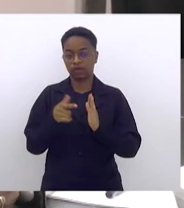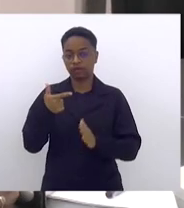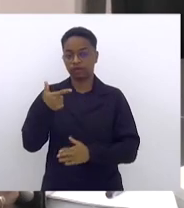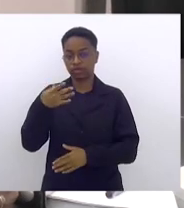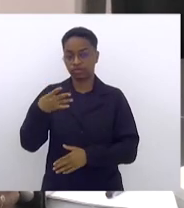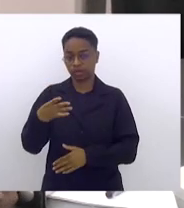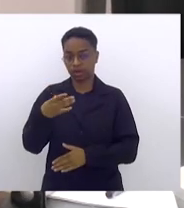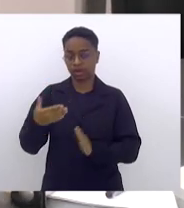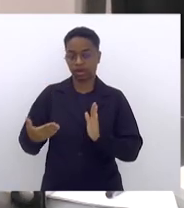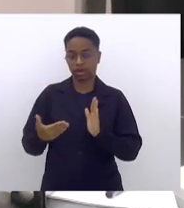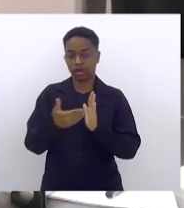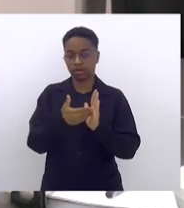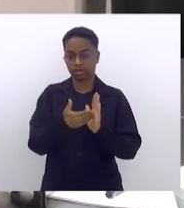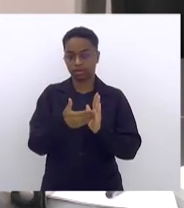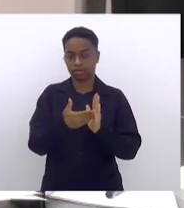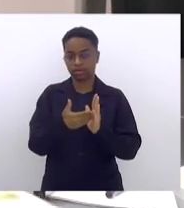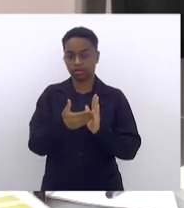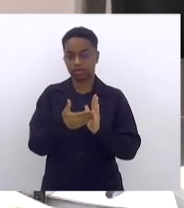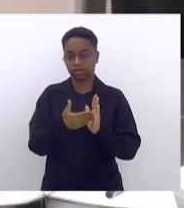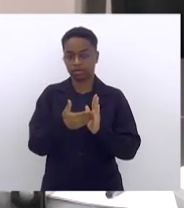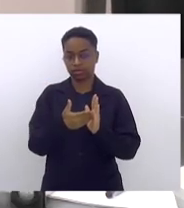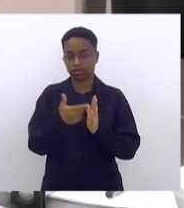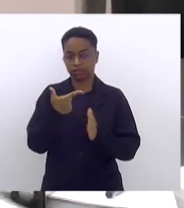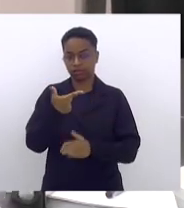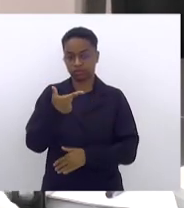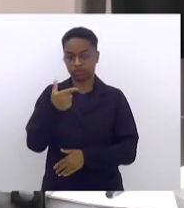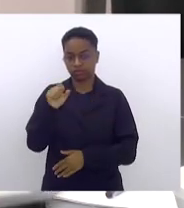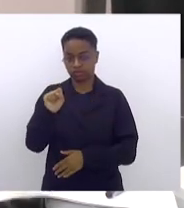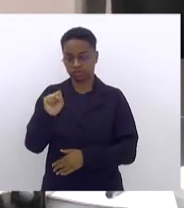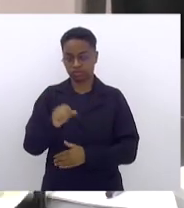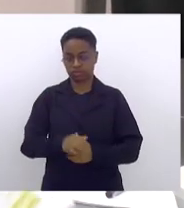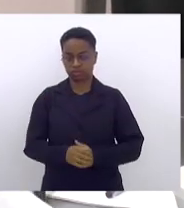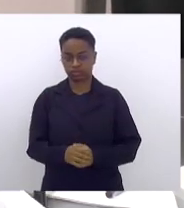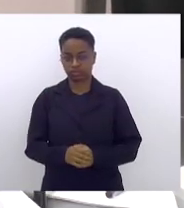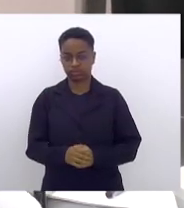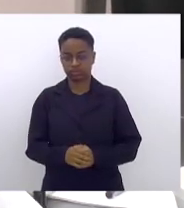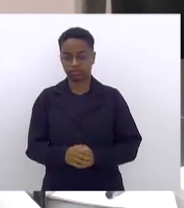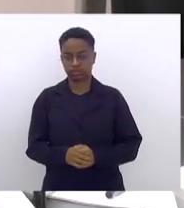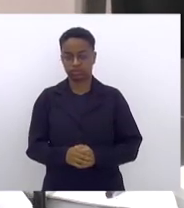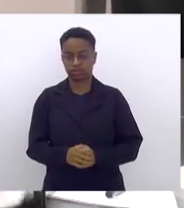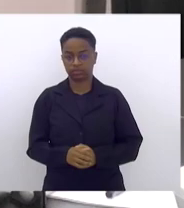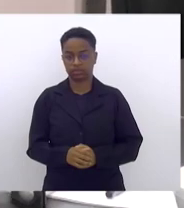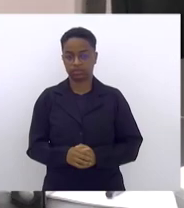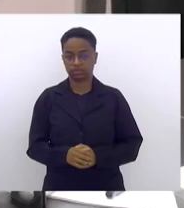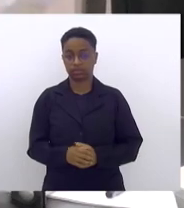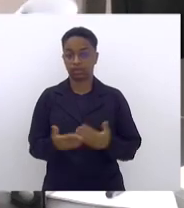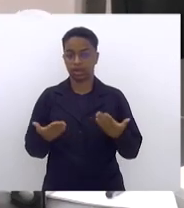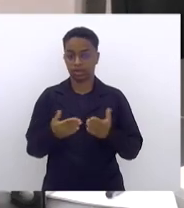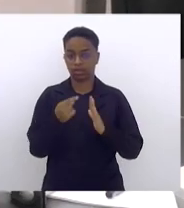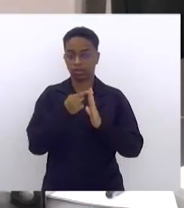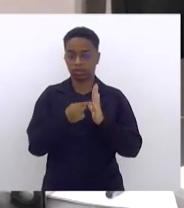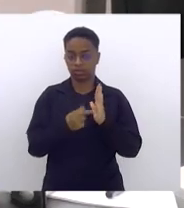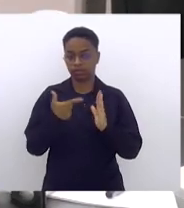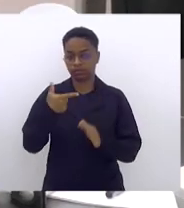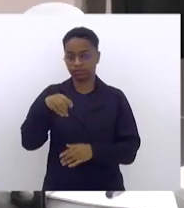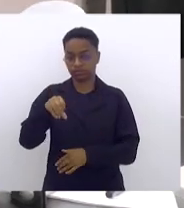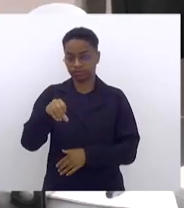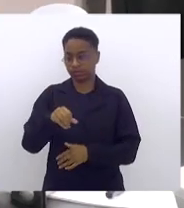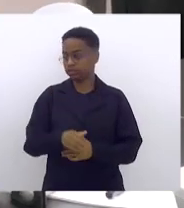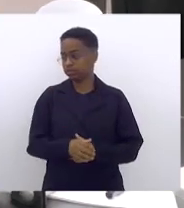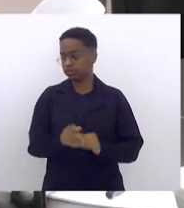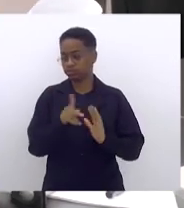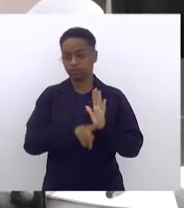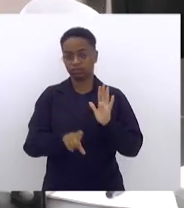25, 26, o 27 e o 28. Passo ao projeto número 29 da pauta. É o